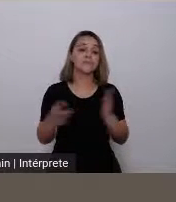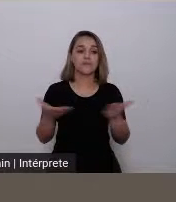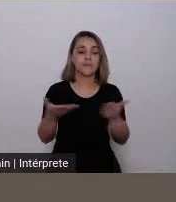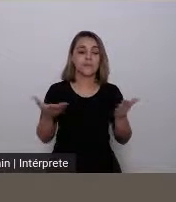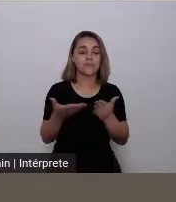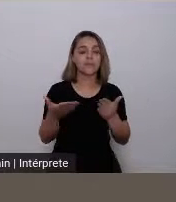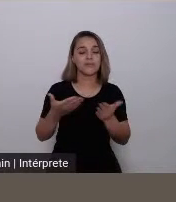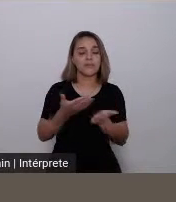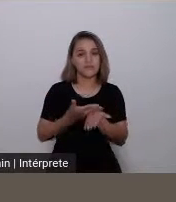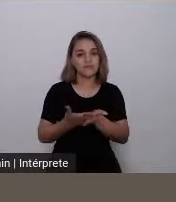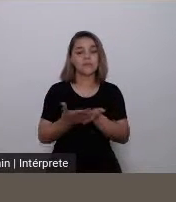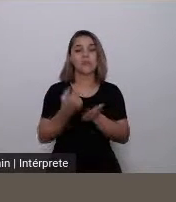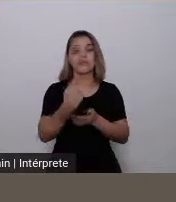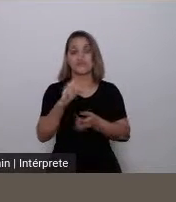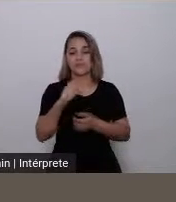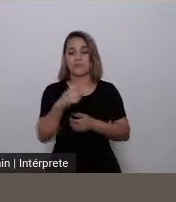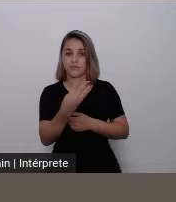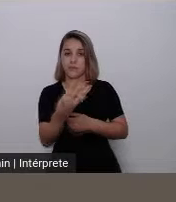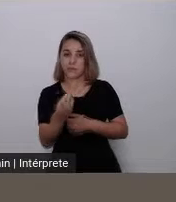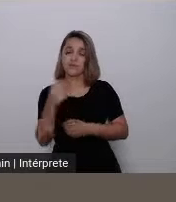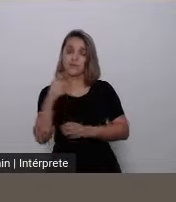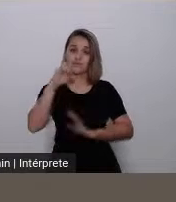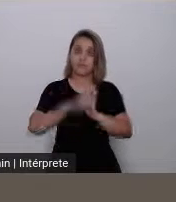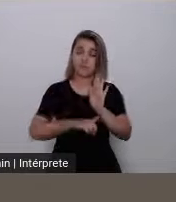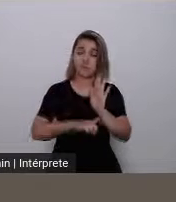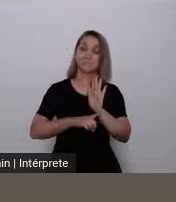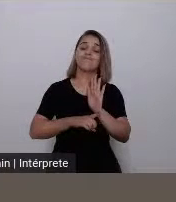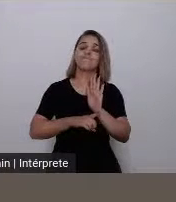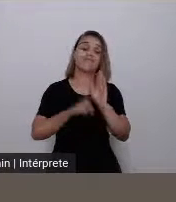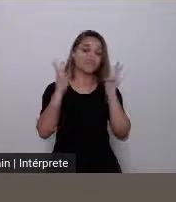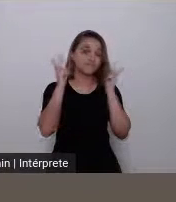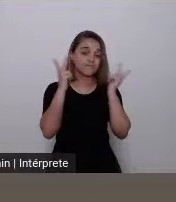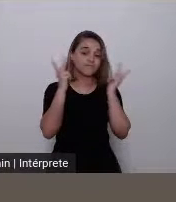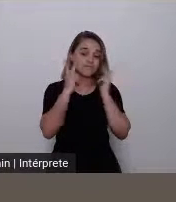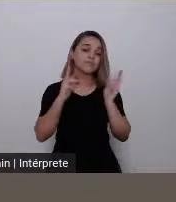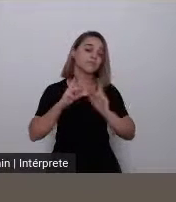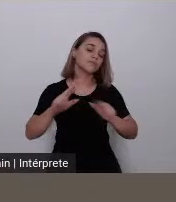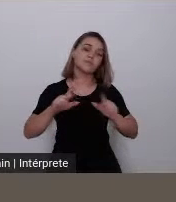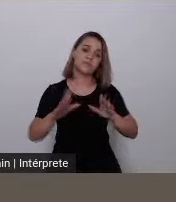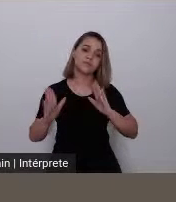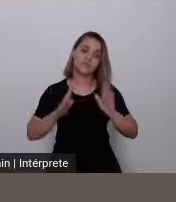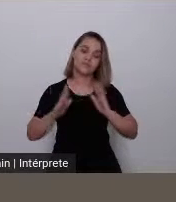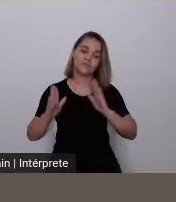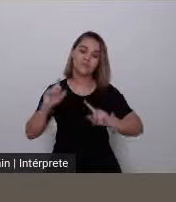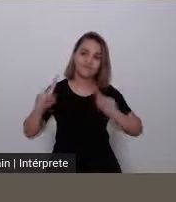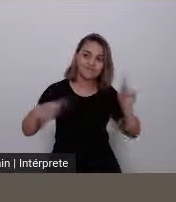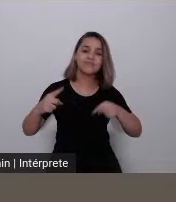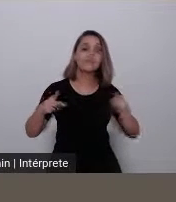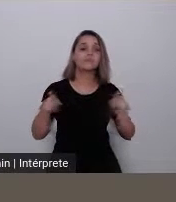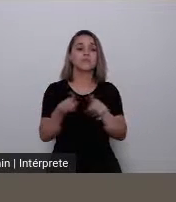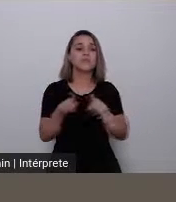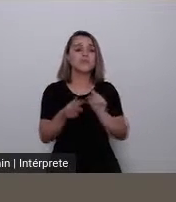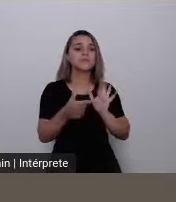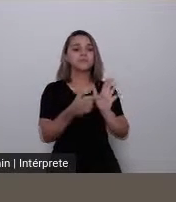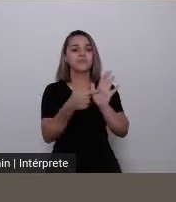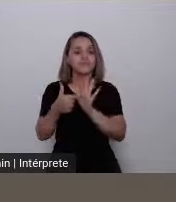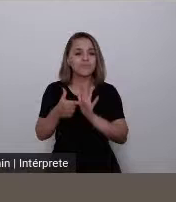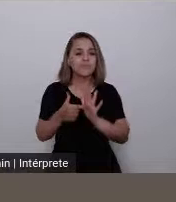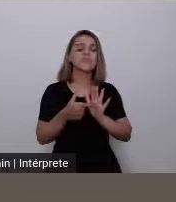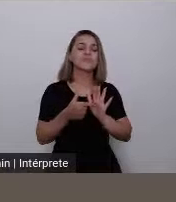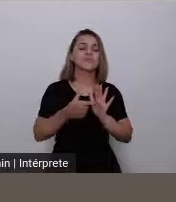da década de 40 como direito normalizado, não mais em fase de revolta, mas como manifestação de independência